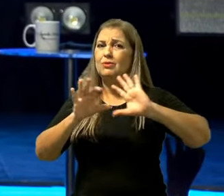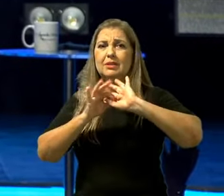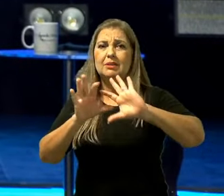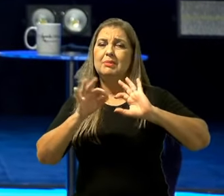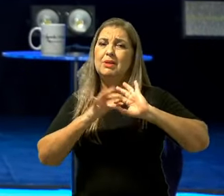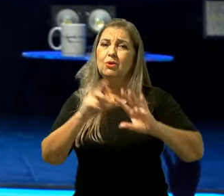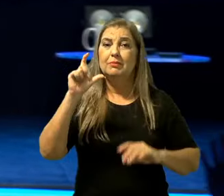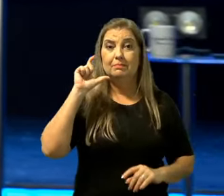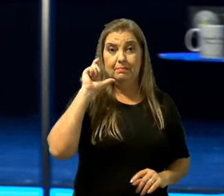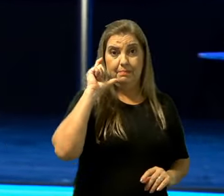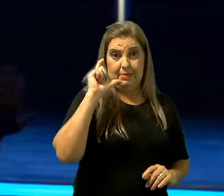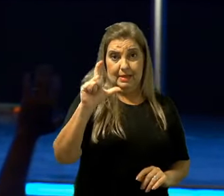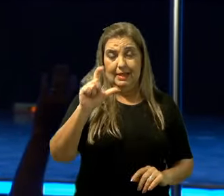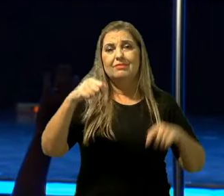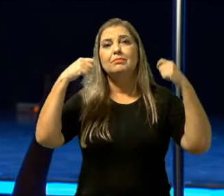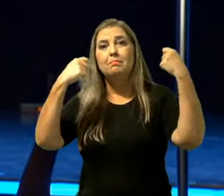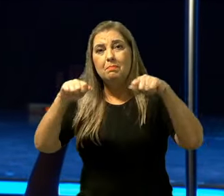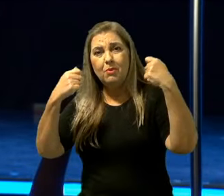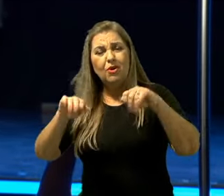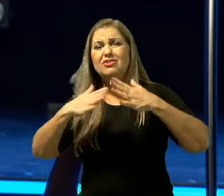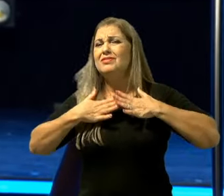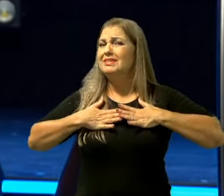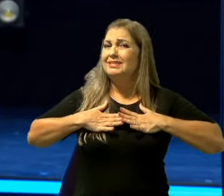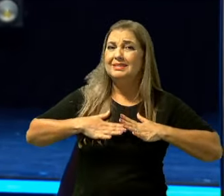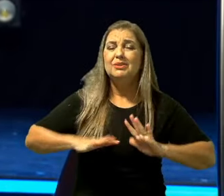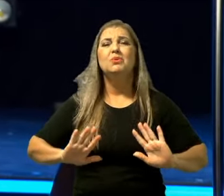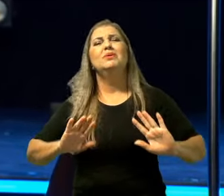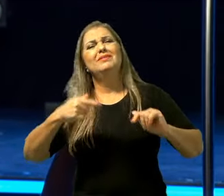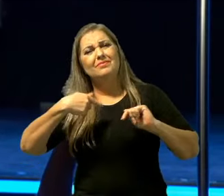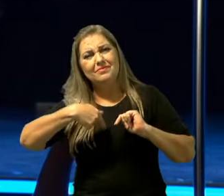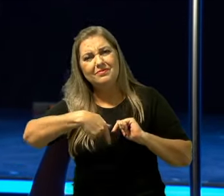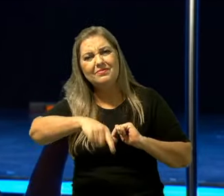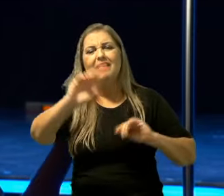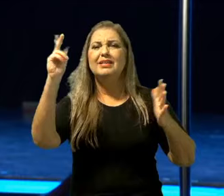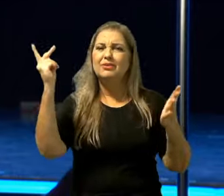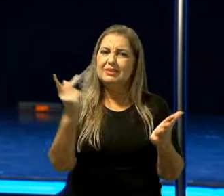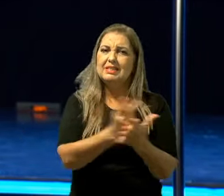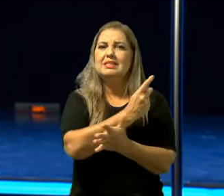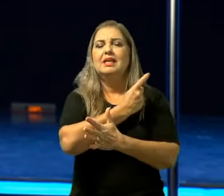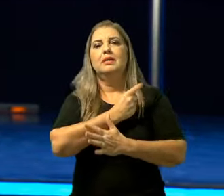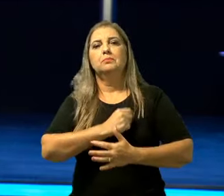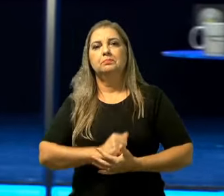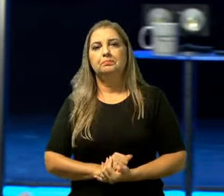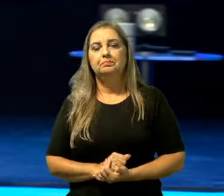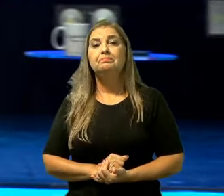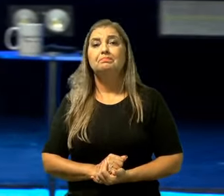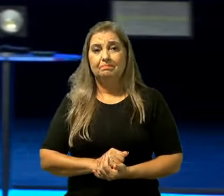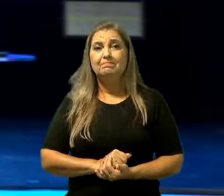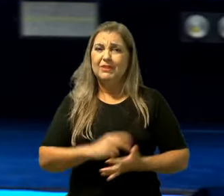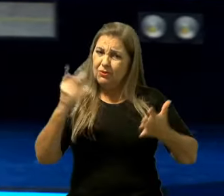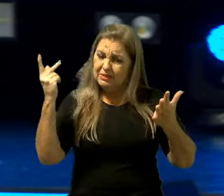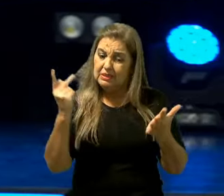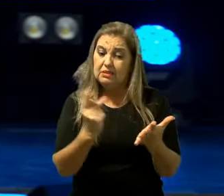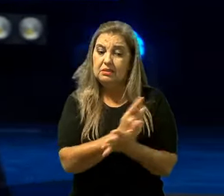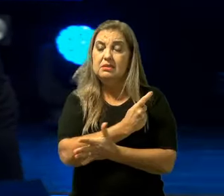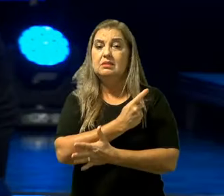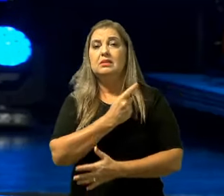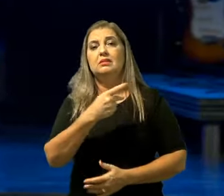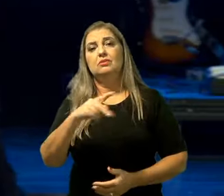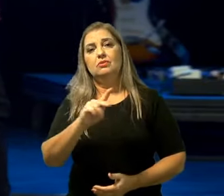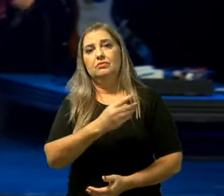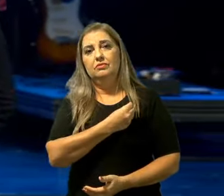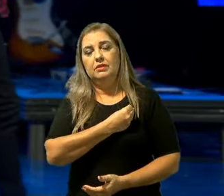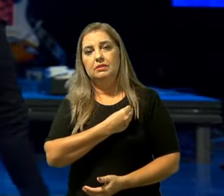uma palavra. Pode ficar tranquilo. Vai acontecer. Vai